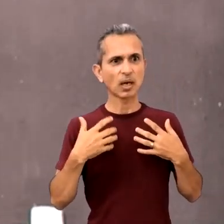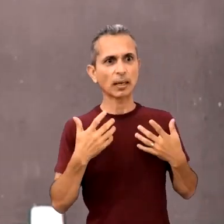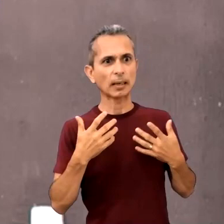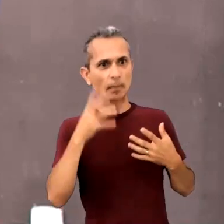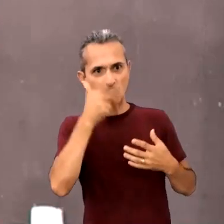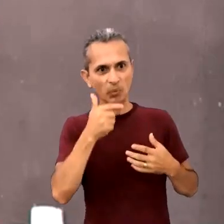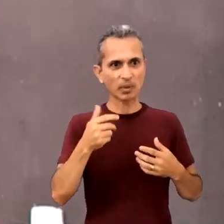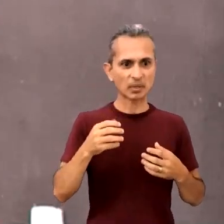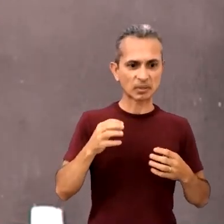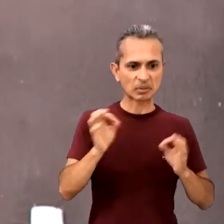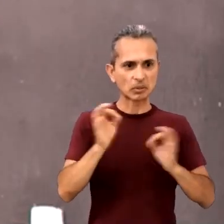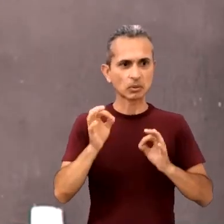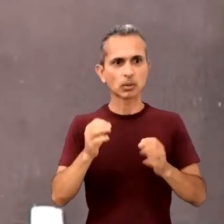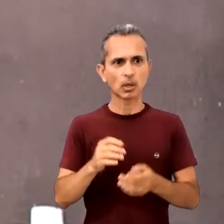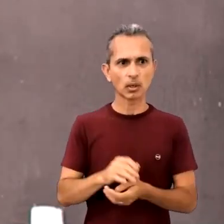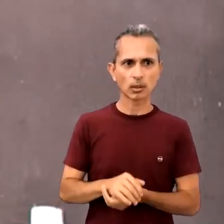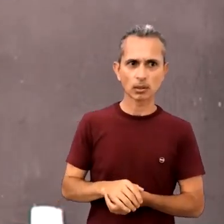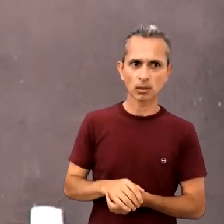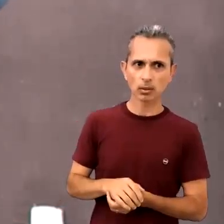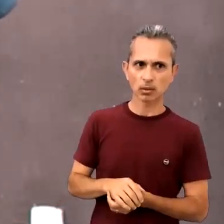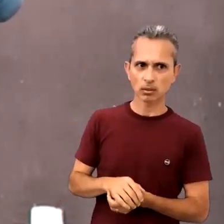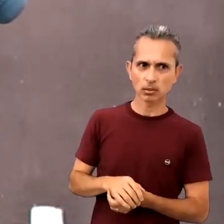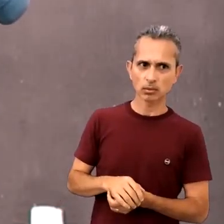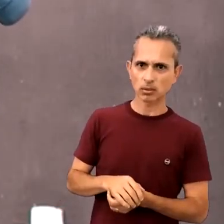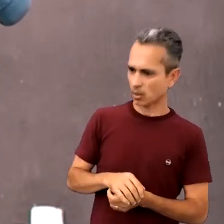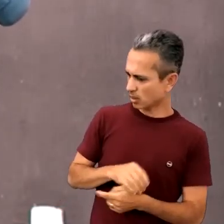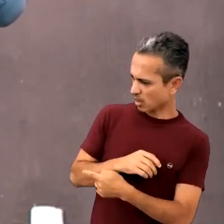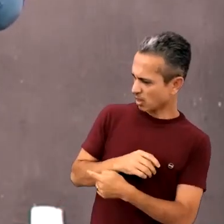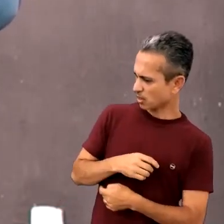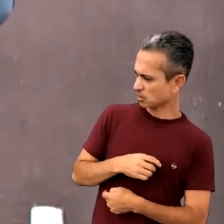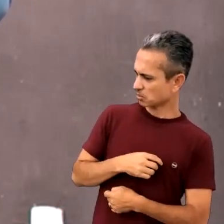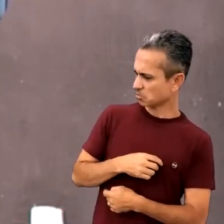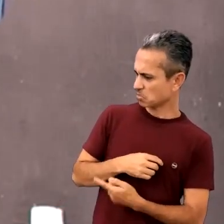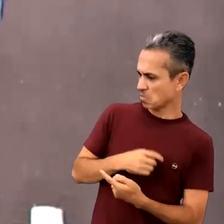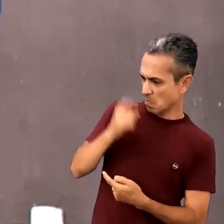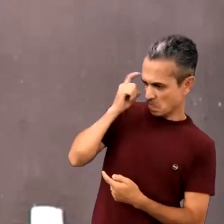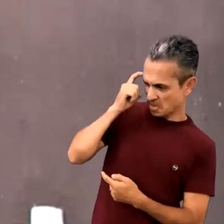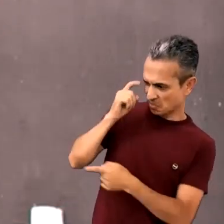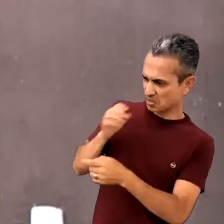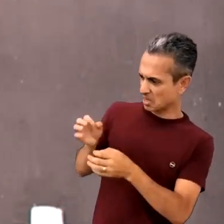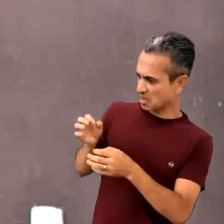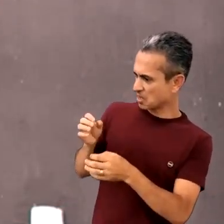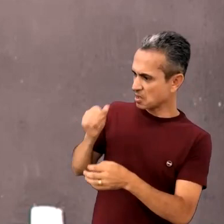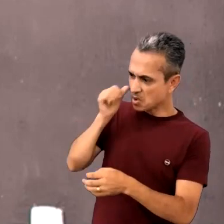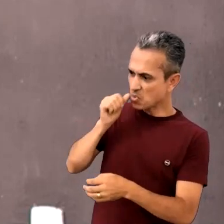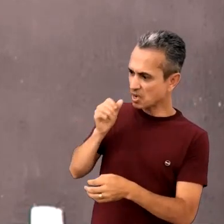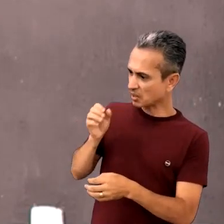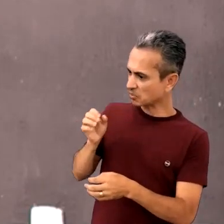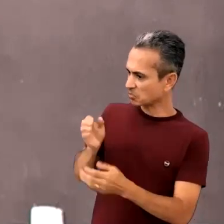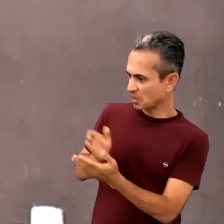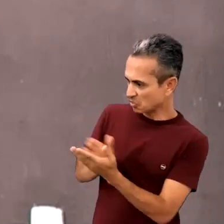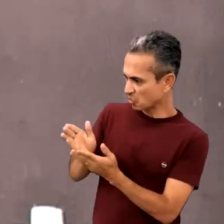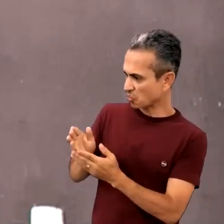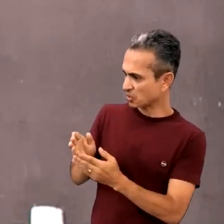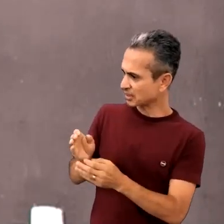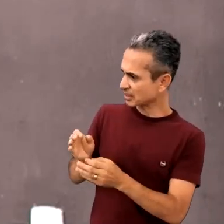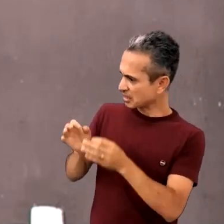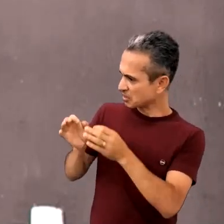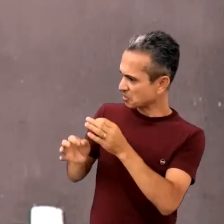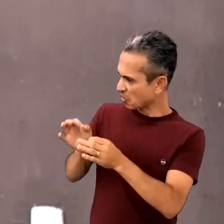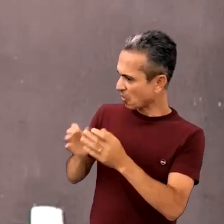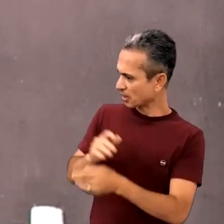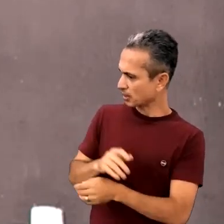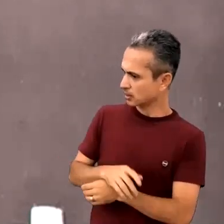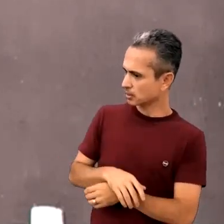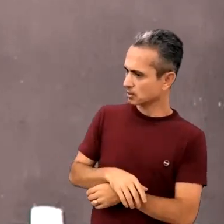Ah, eu me enganei com você. Eu achava que você era uma mulher justa, correta, mas você é uma moabita. Os moabitas são